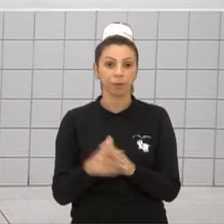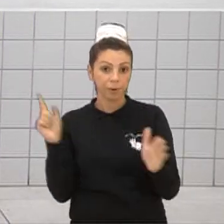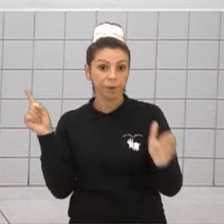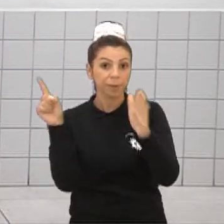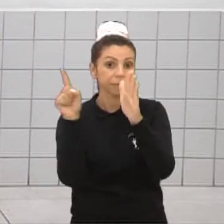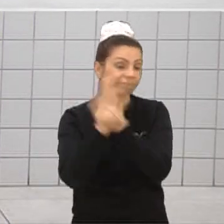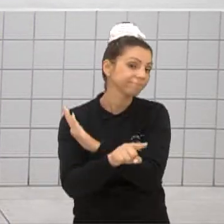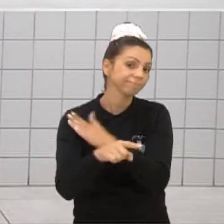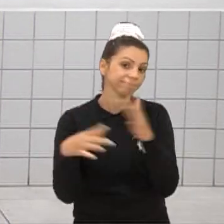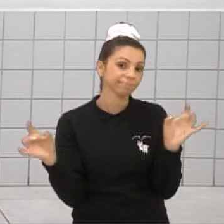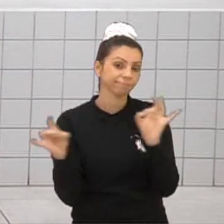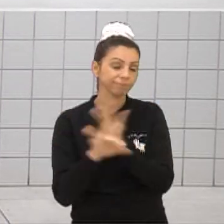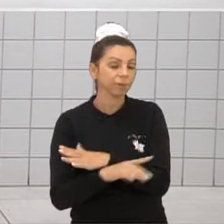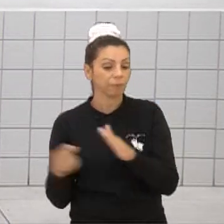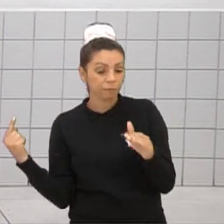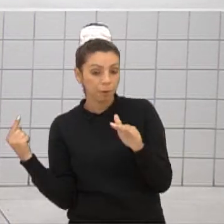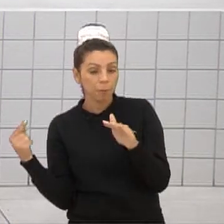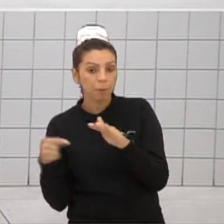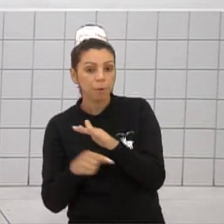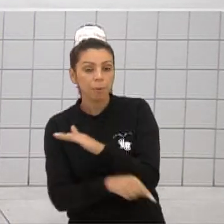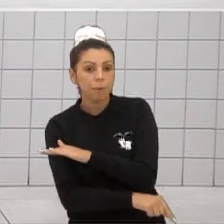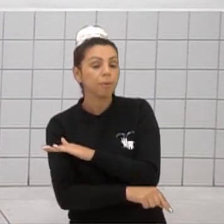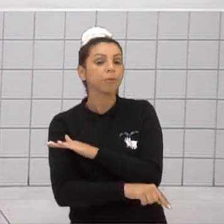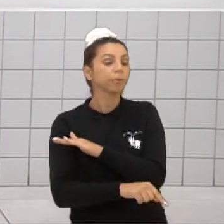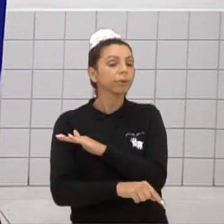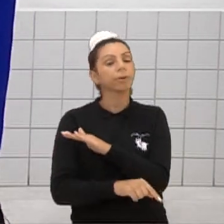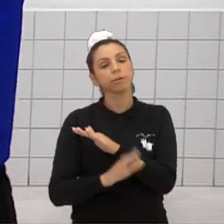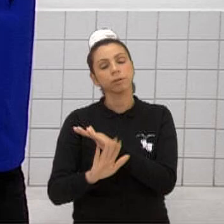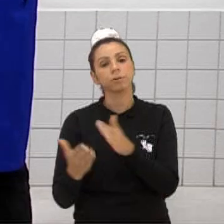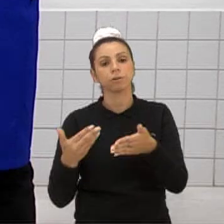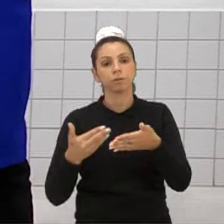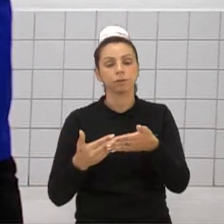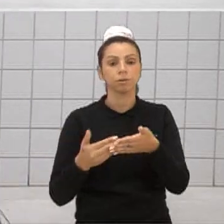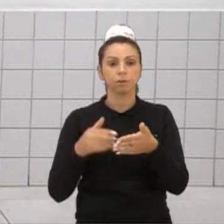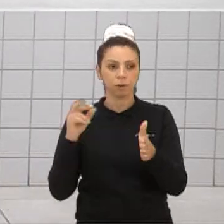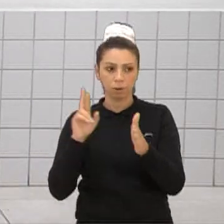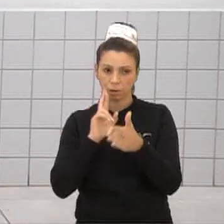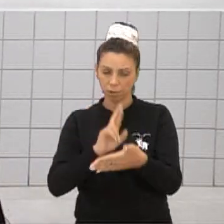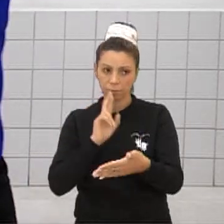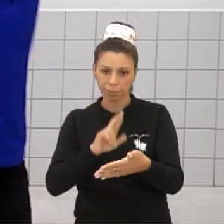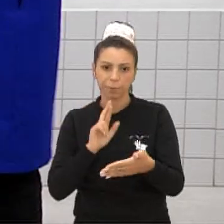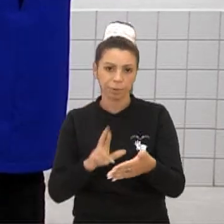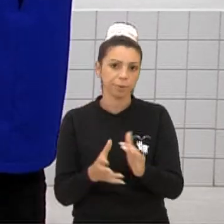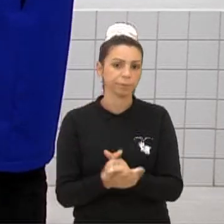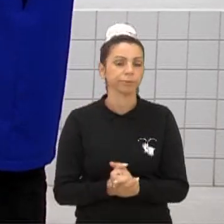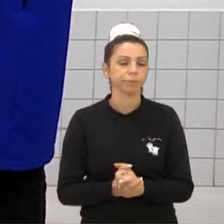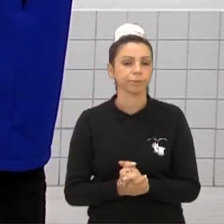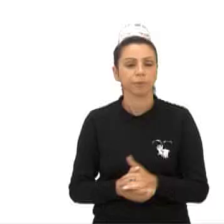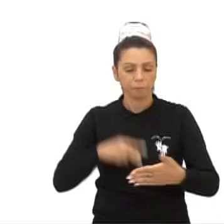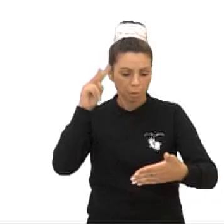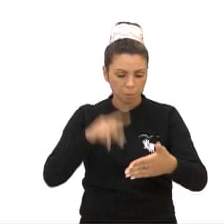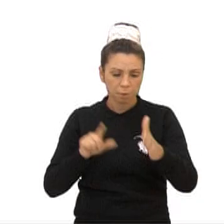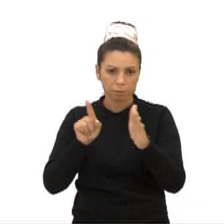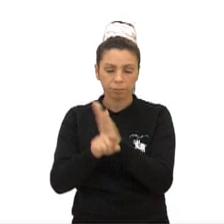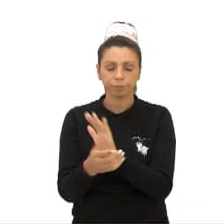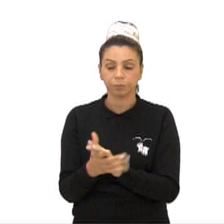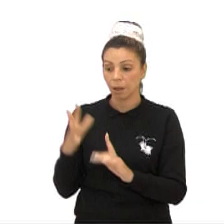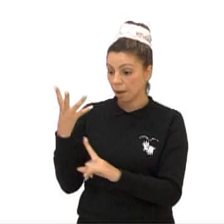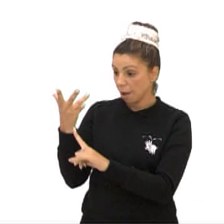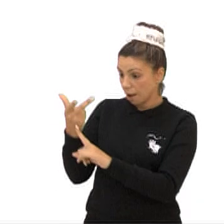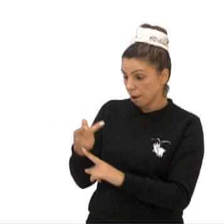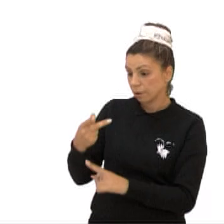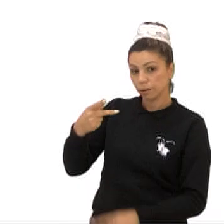a gente vai aprofundar um pouquinho o que a gente tem de resposta aqui, tá? Vamos lá ler o nosso quiz. A arte